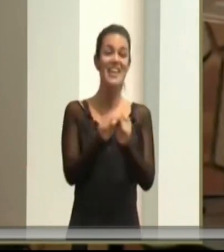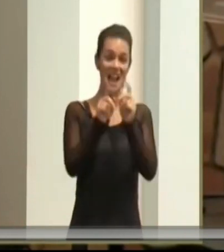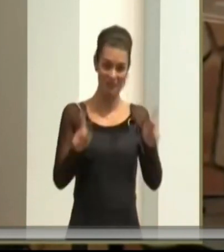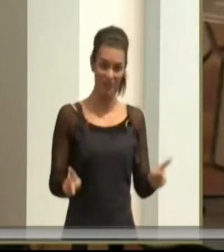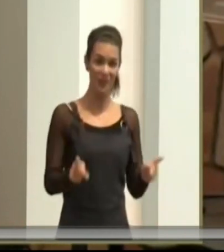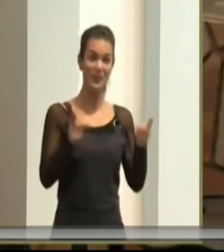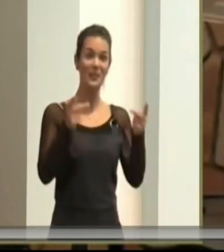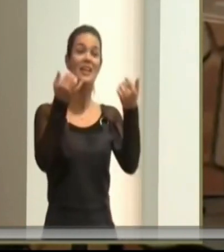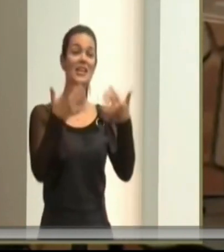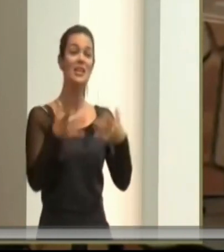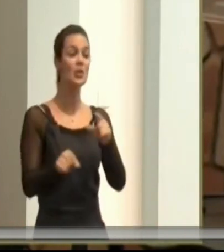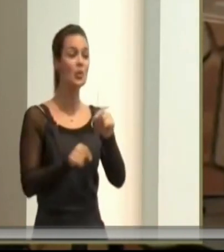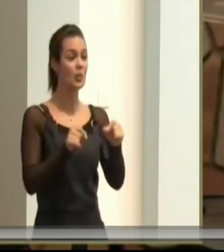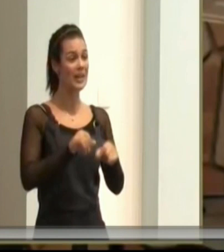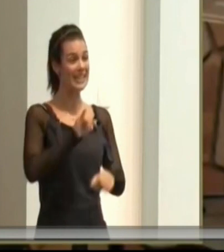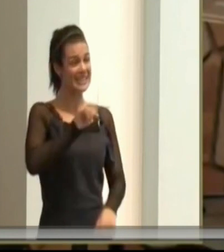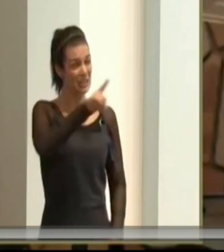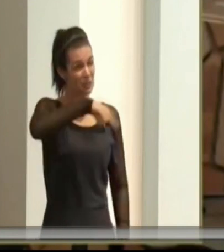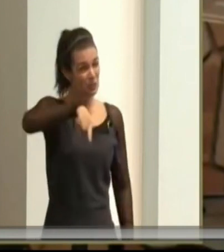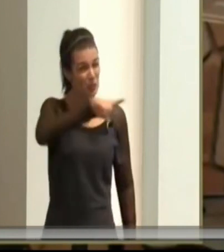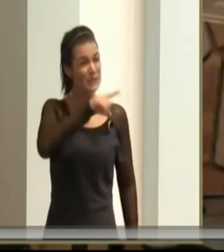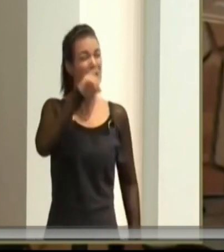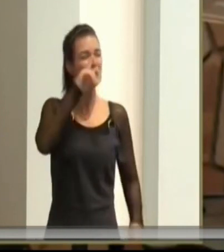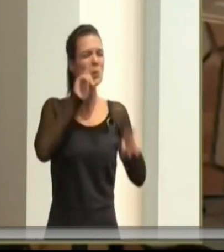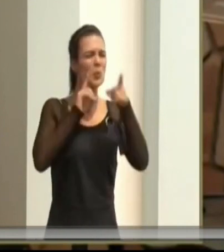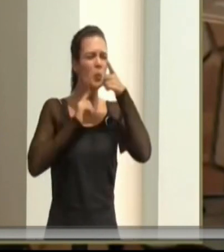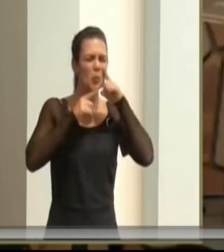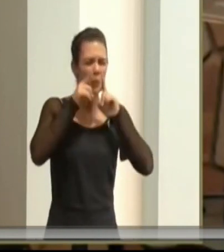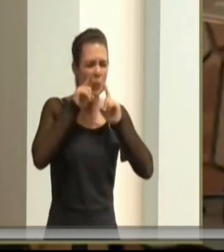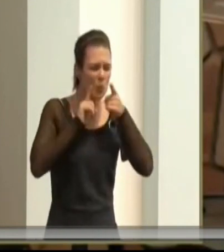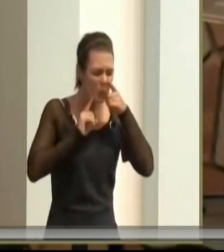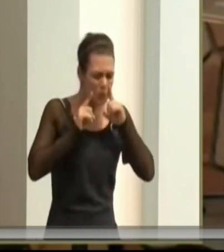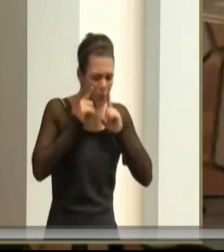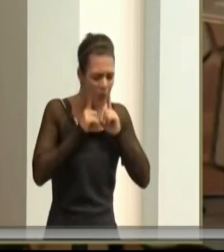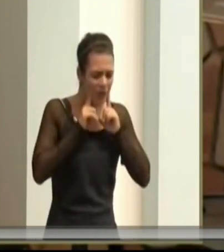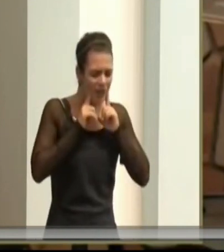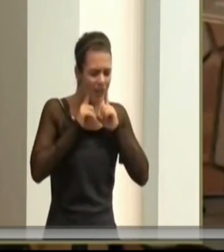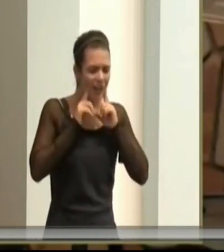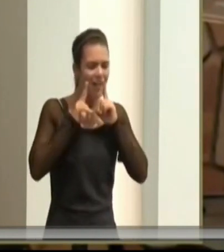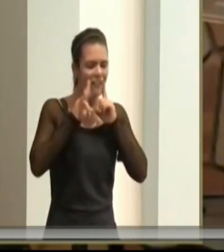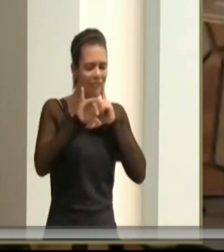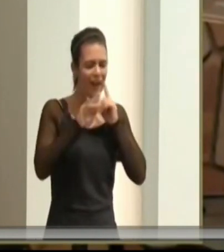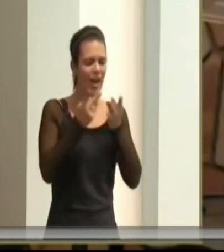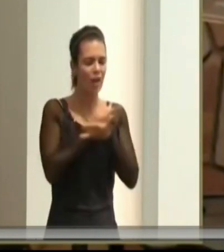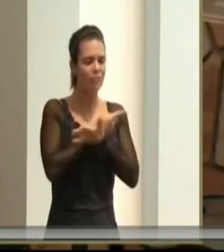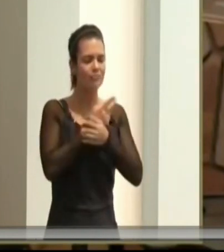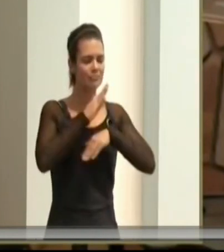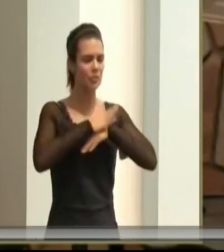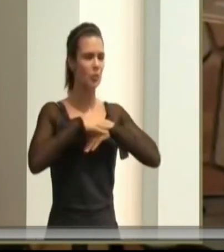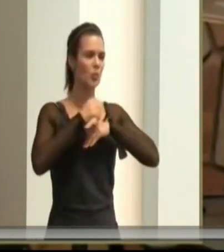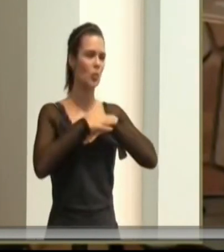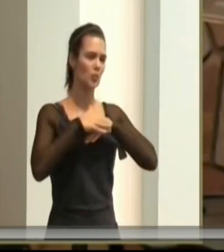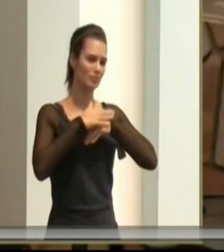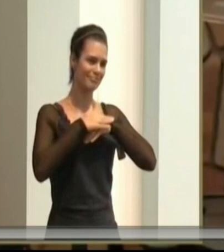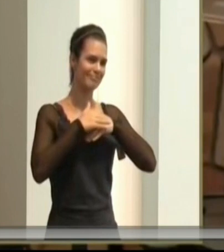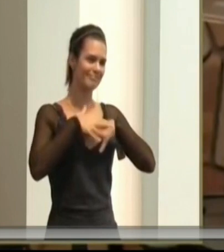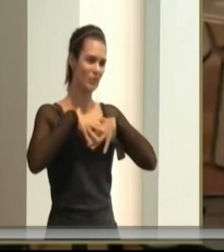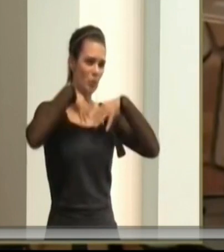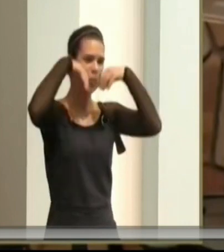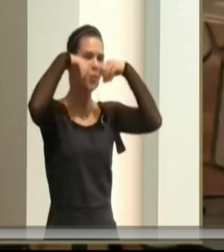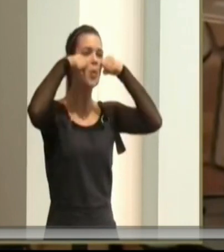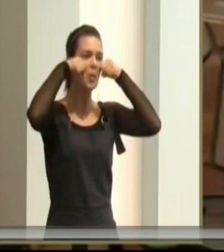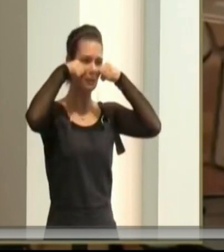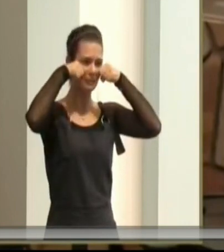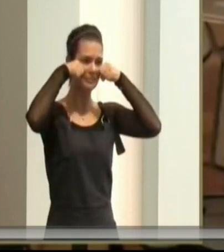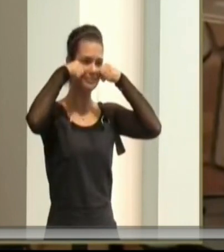Deus enxugará dos olhos toda lágrima. Aqueles anjos, aqueles homens dizem àquelas mulheres: vocês